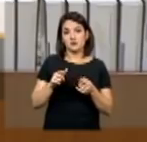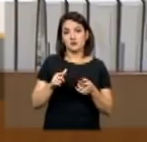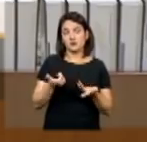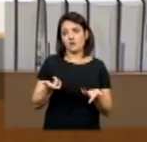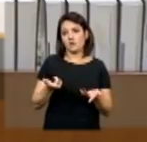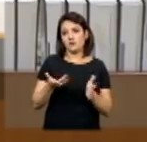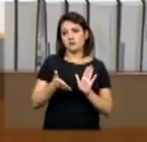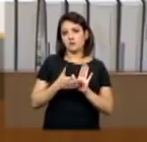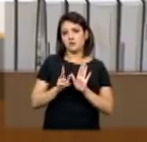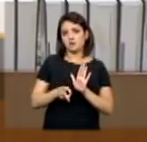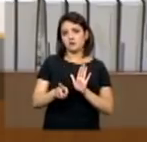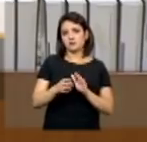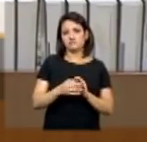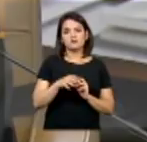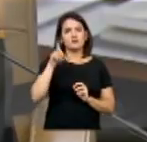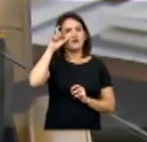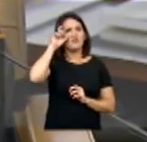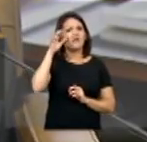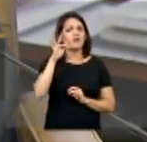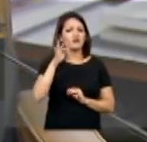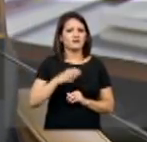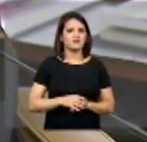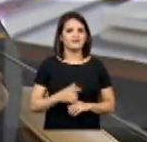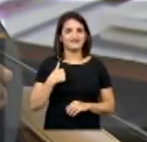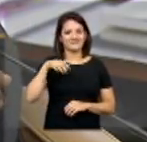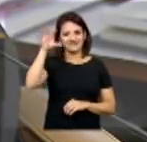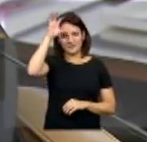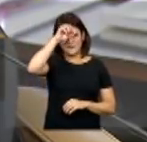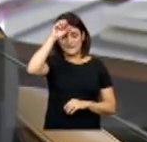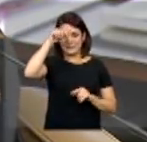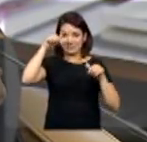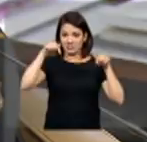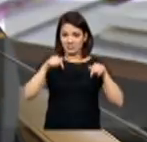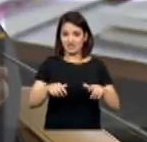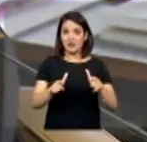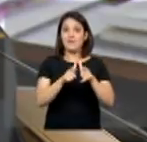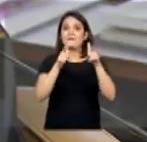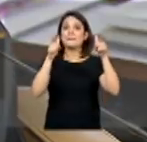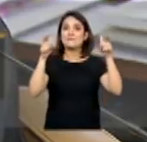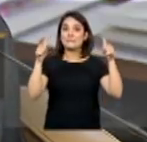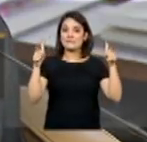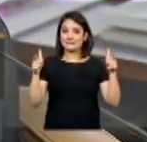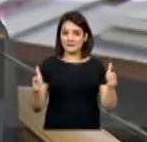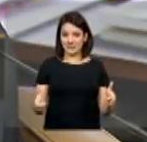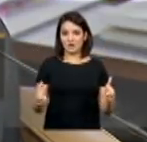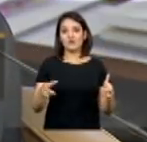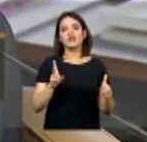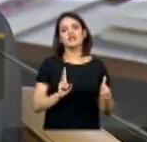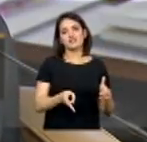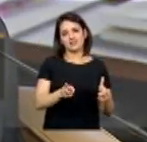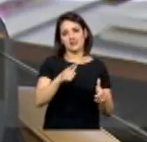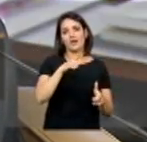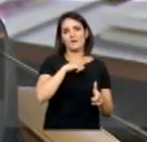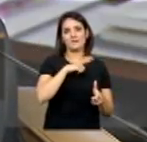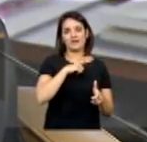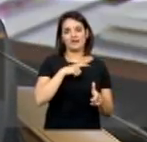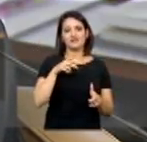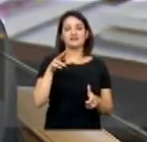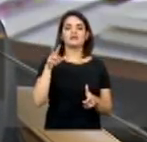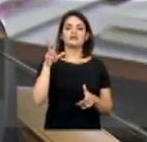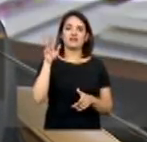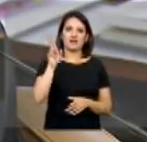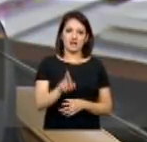ano só no exército aqui eu tenho aprendido nesse colegiado que a maioria ilustrada sempre tem razão não obstante o